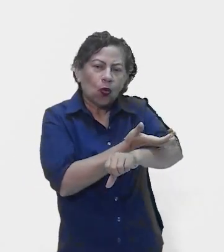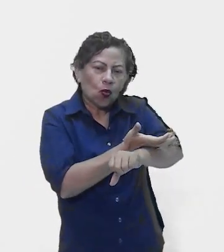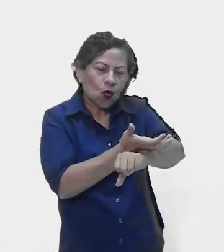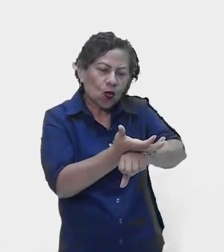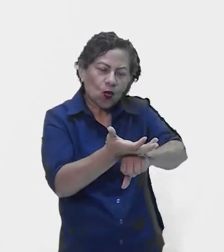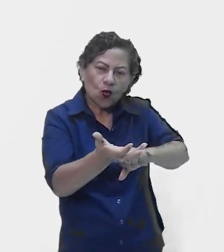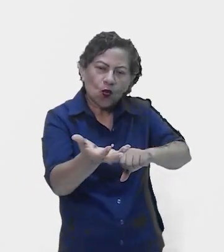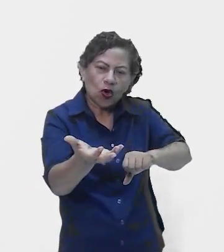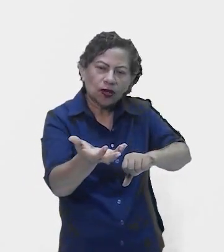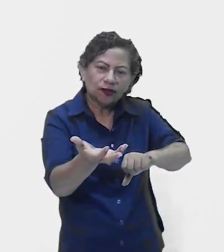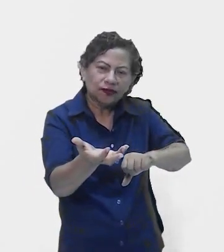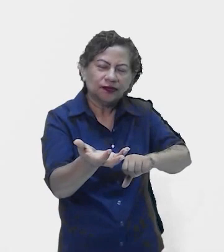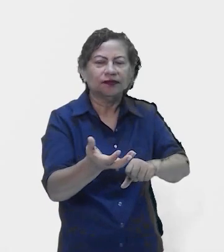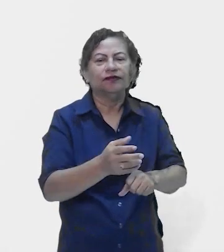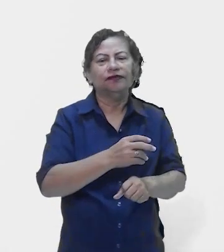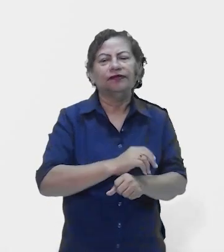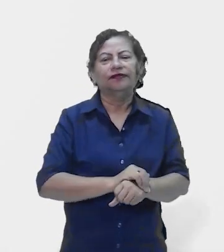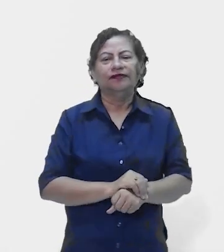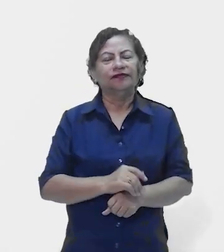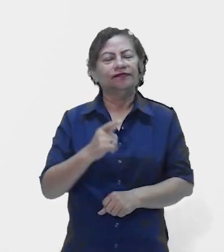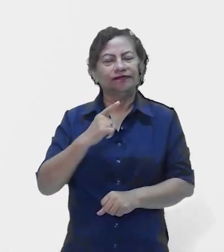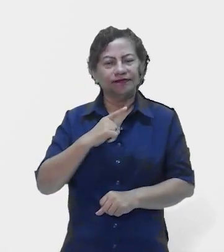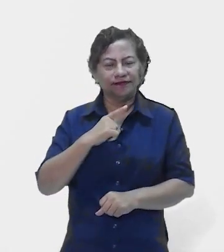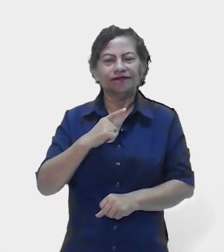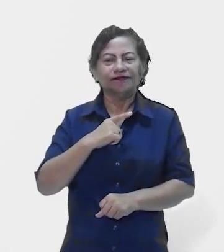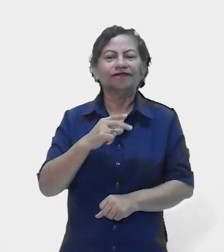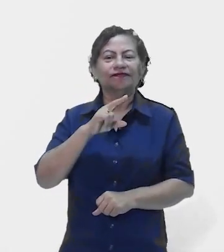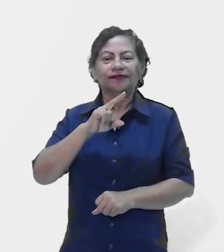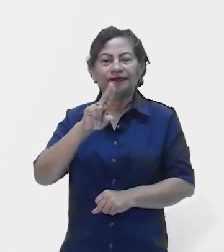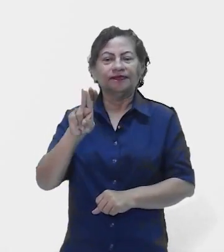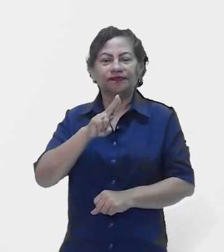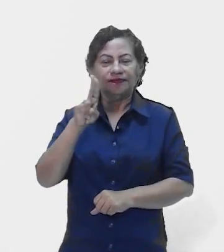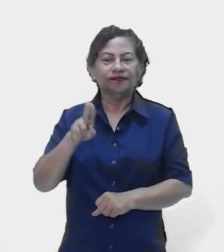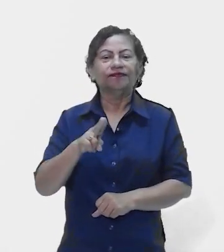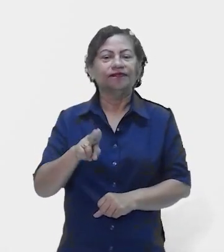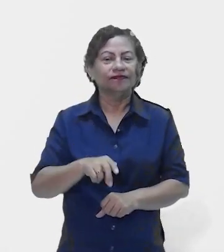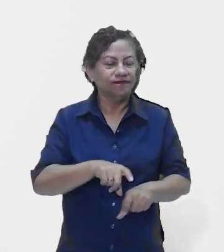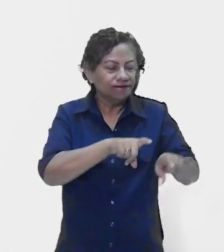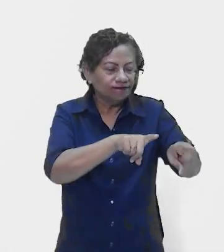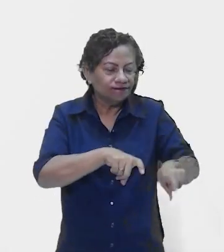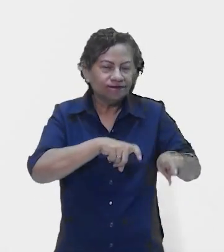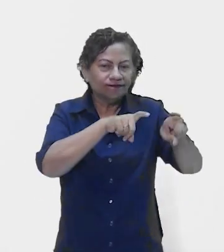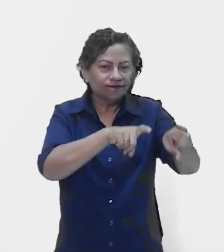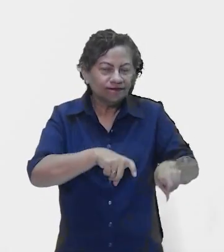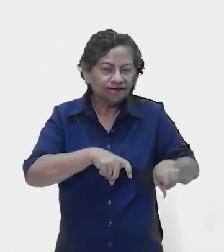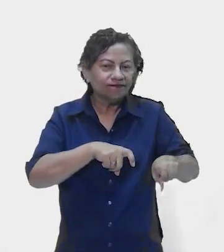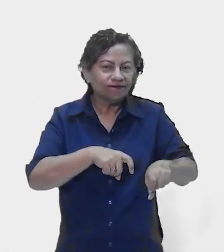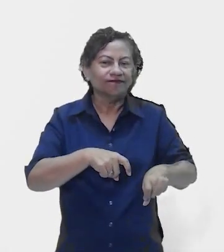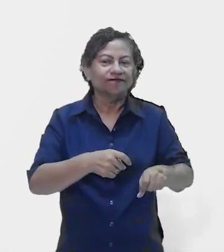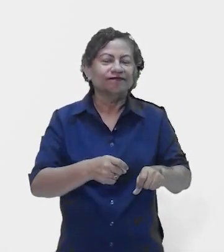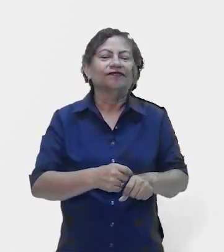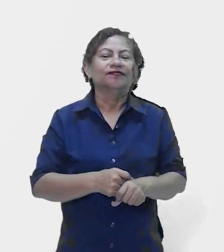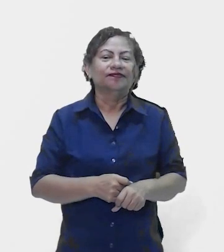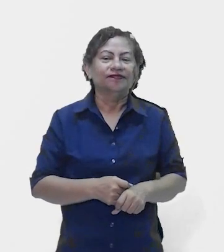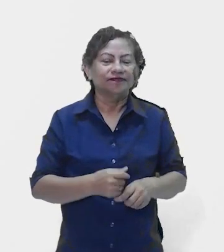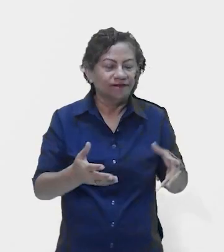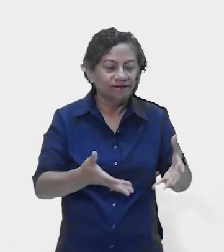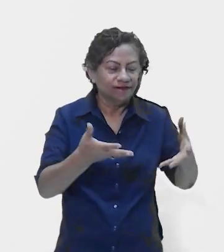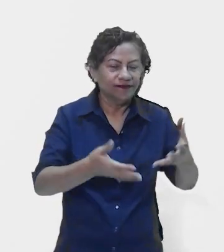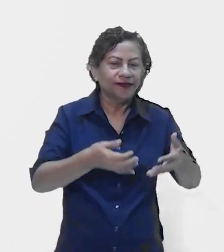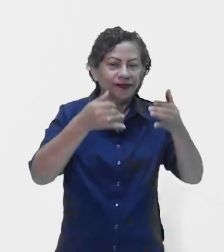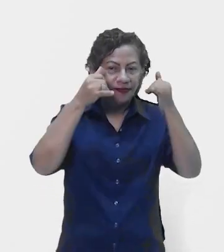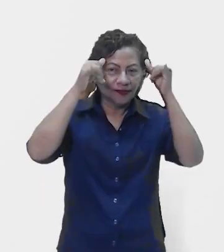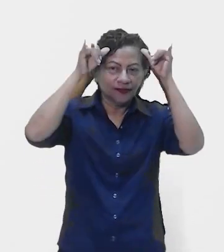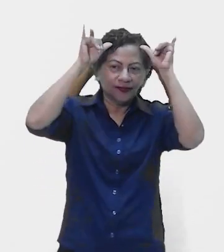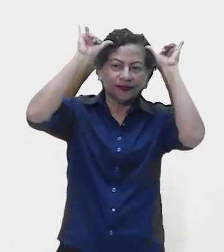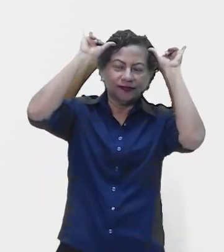mais planas que são muito favoráveis à atividade agrícola. Outro ponto importante, turma, são a